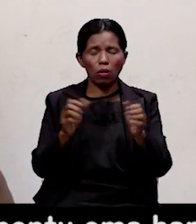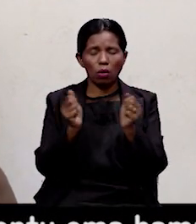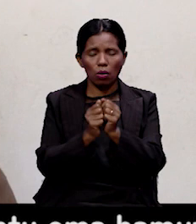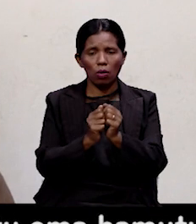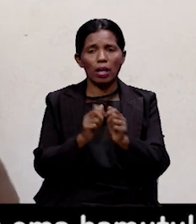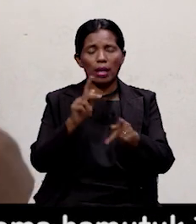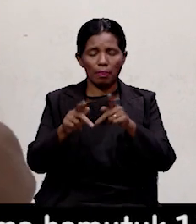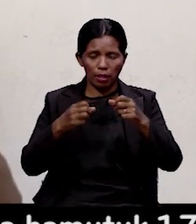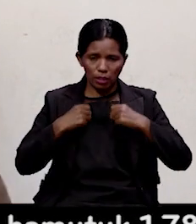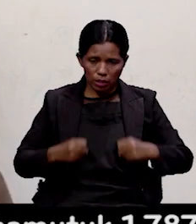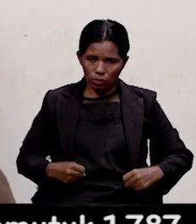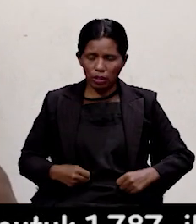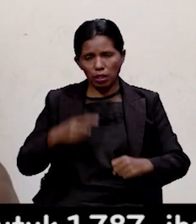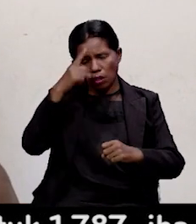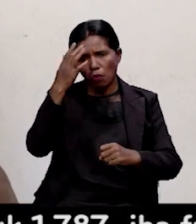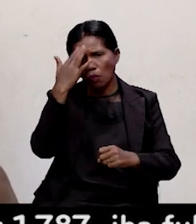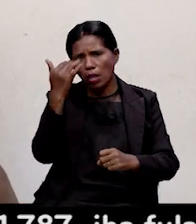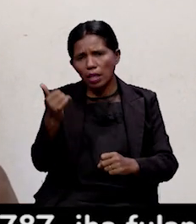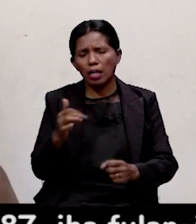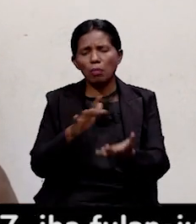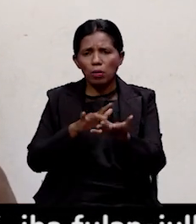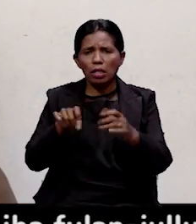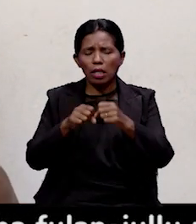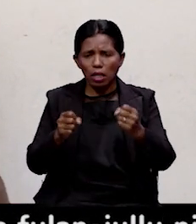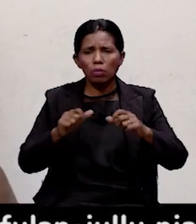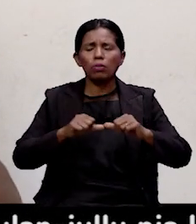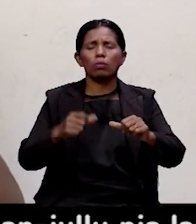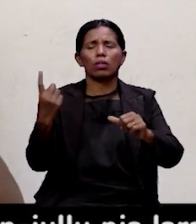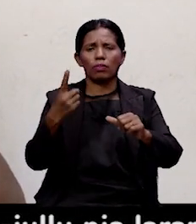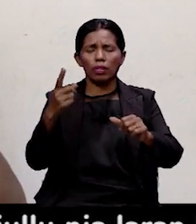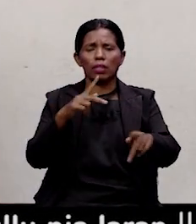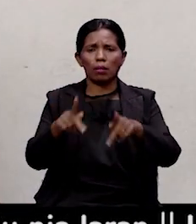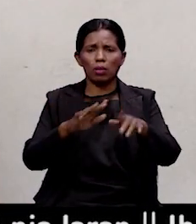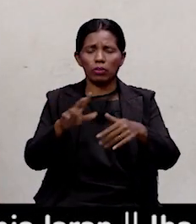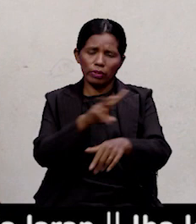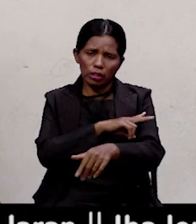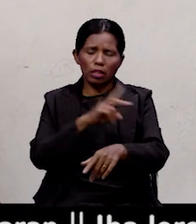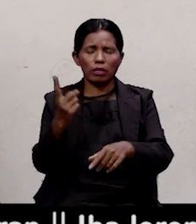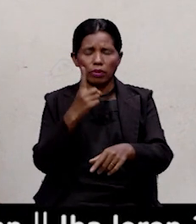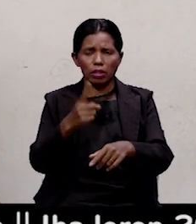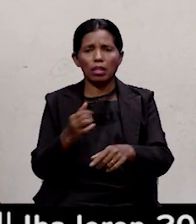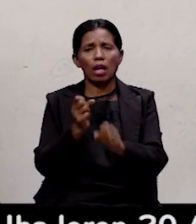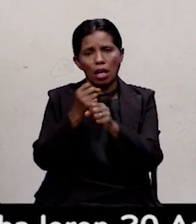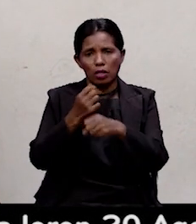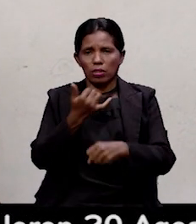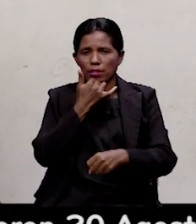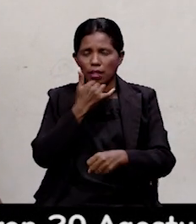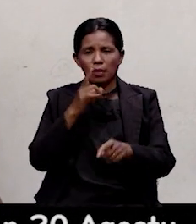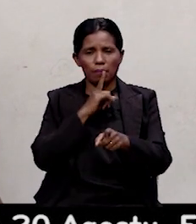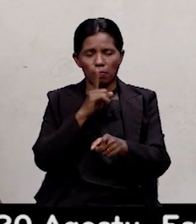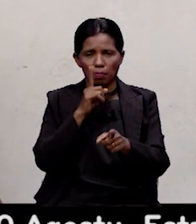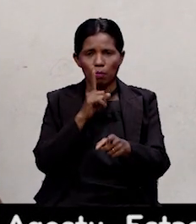kne at mai be se continua sona na fatin betene cidadão sira ne viola mo sir ne direito ne e robot ne lolos